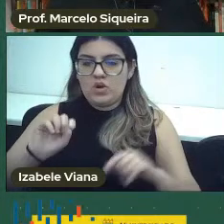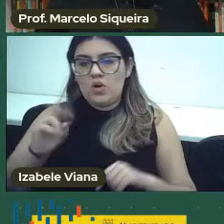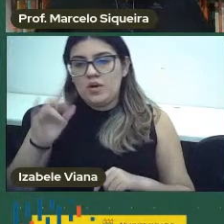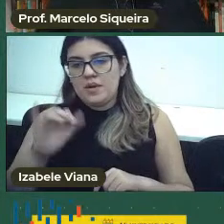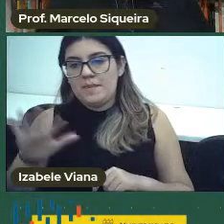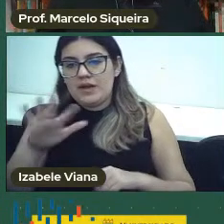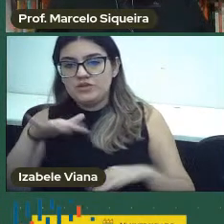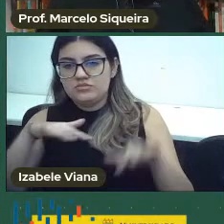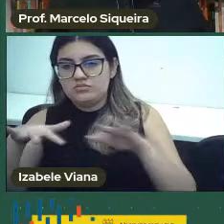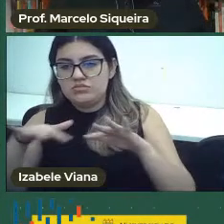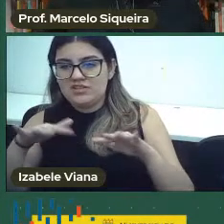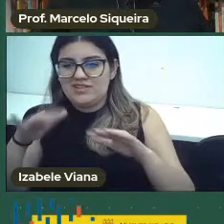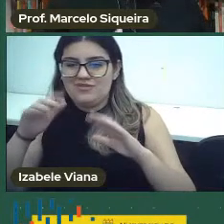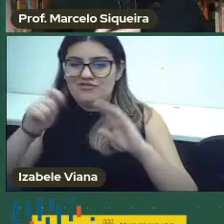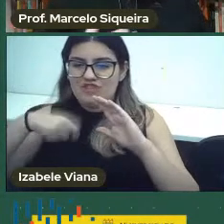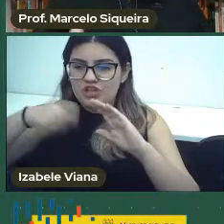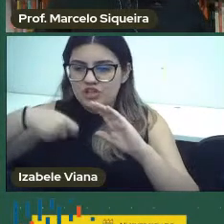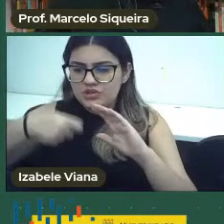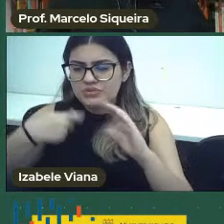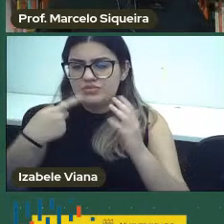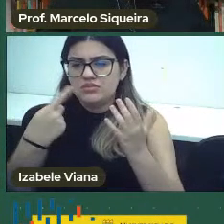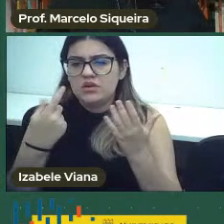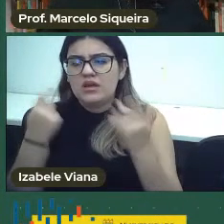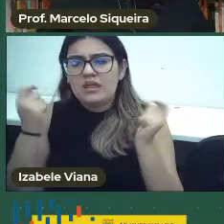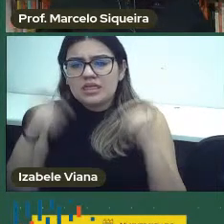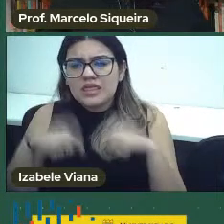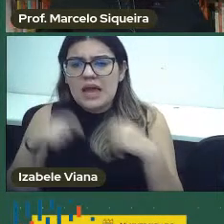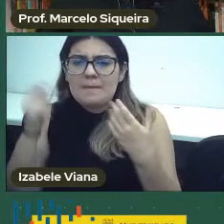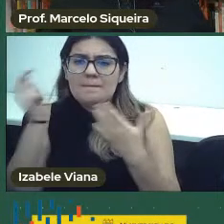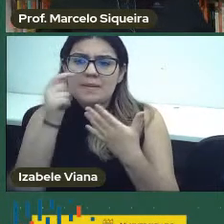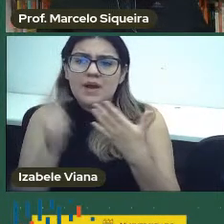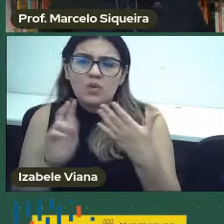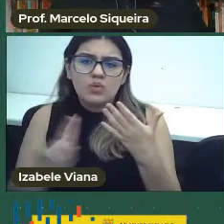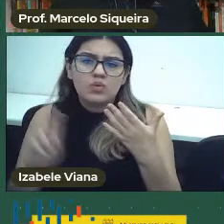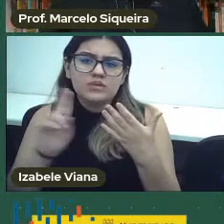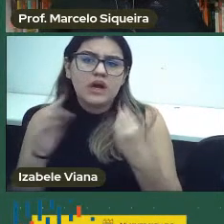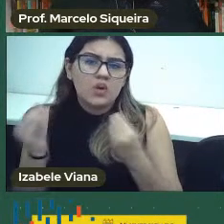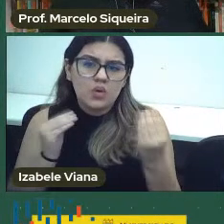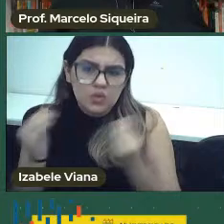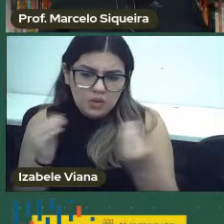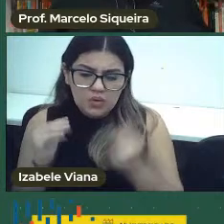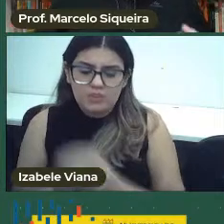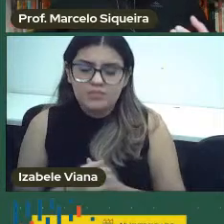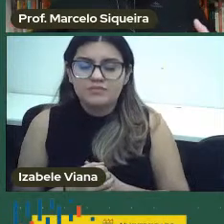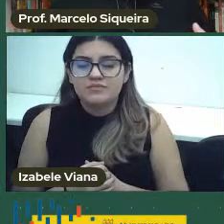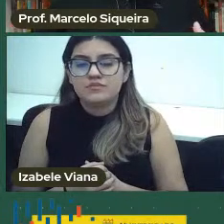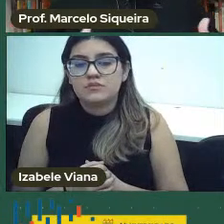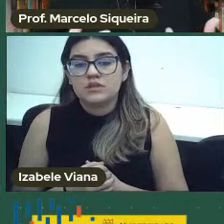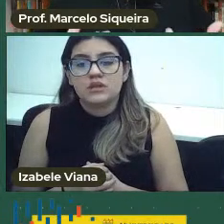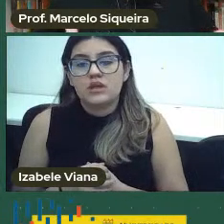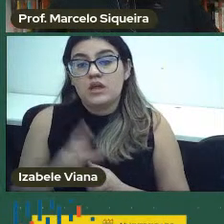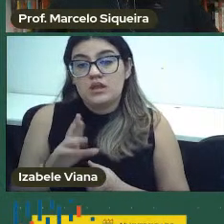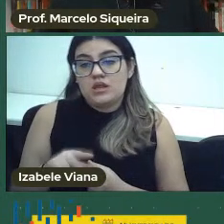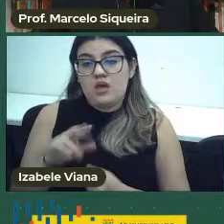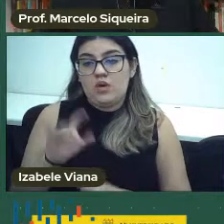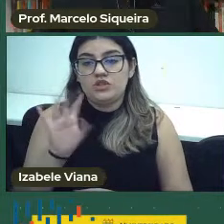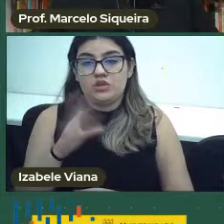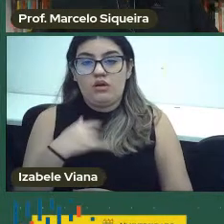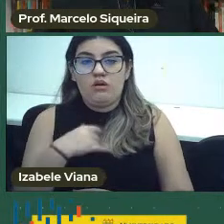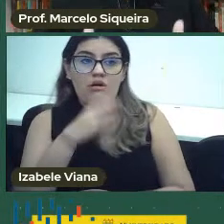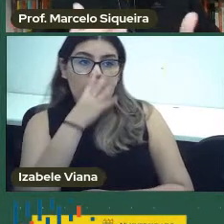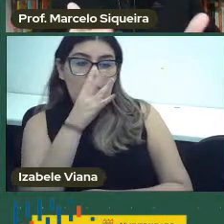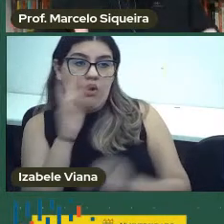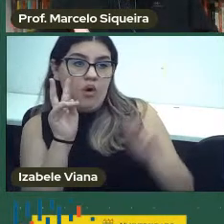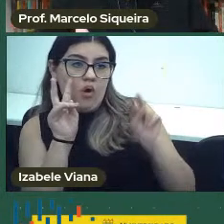no filme? Quais são as possibilidades de uso? Então, não é apenas olhar o que eu estou vendo.